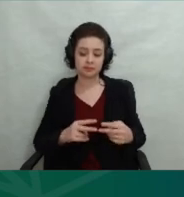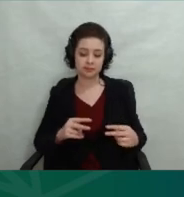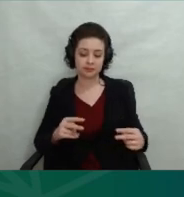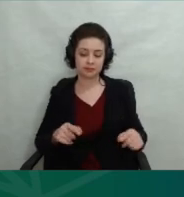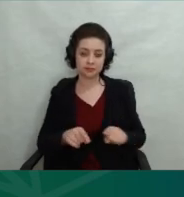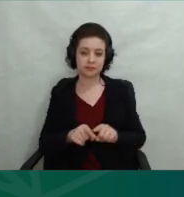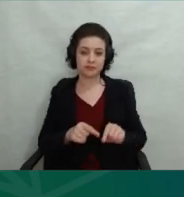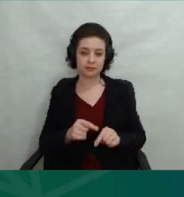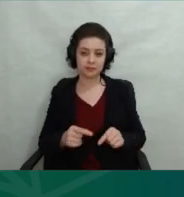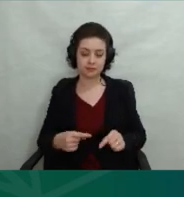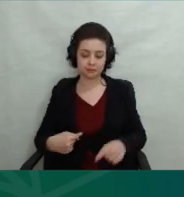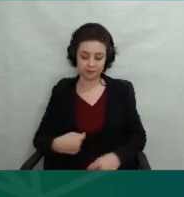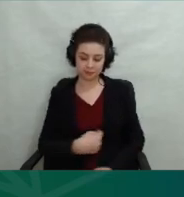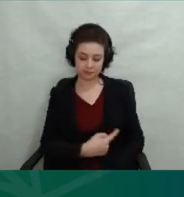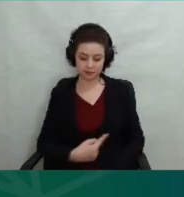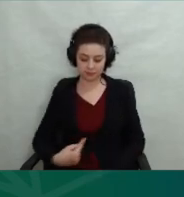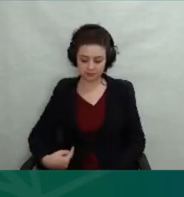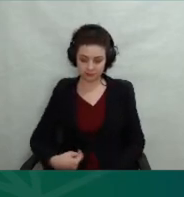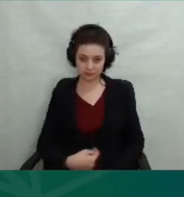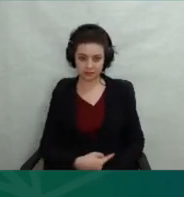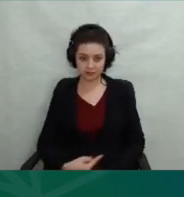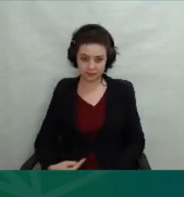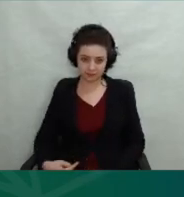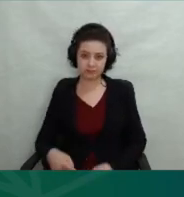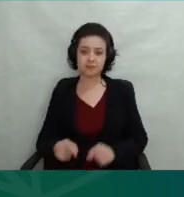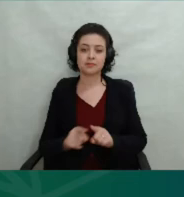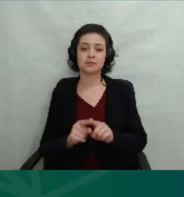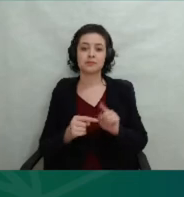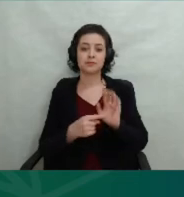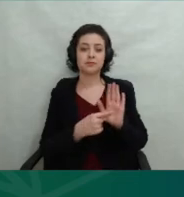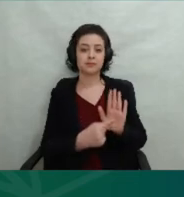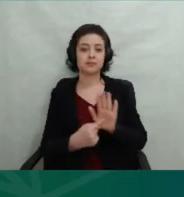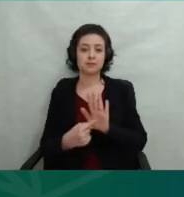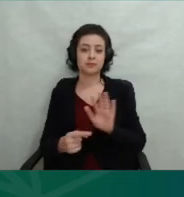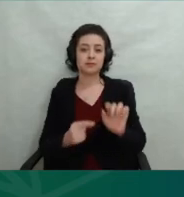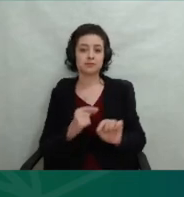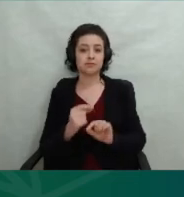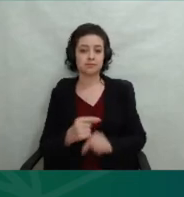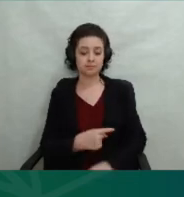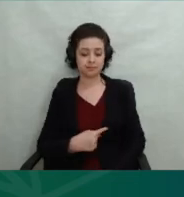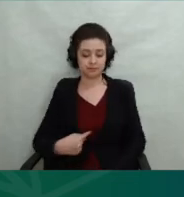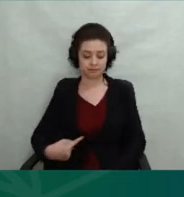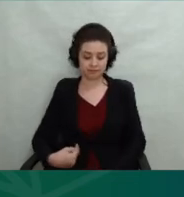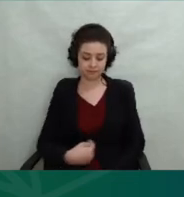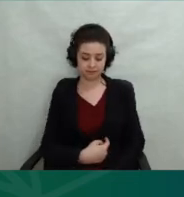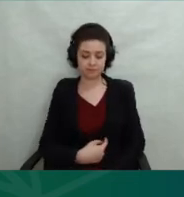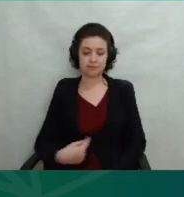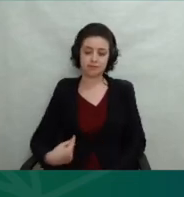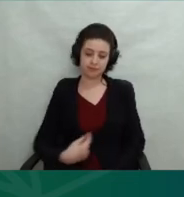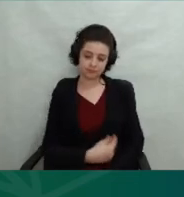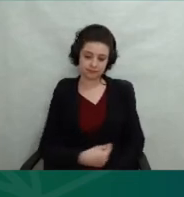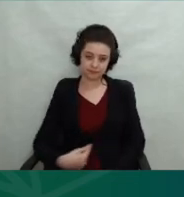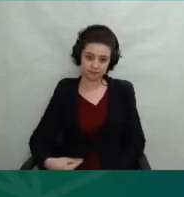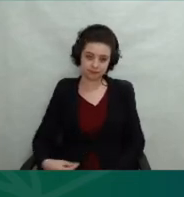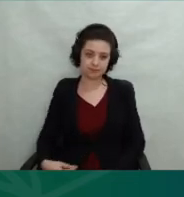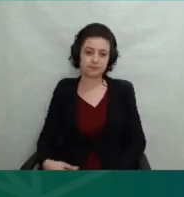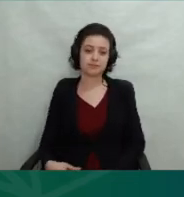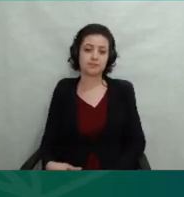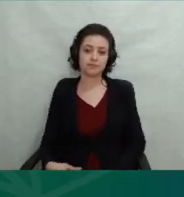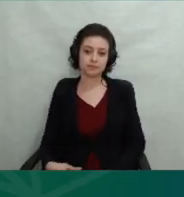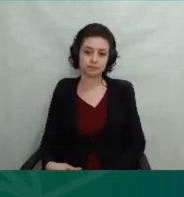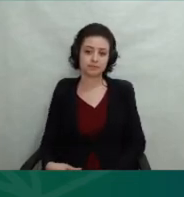mostraram aqui essa possibilidade, a gente está vendo no gráfico da direita, é o DNA strand break, né, esse ensaio, e à esquerda.